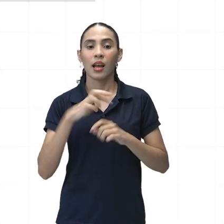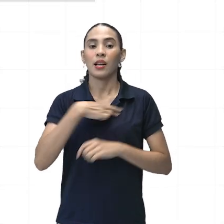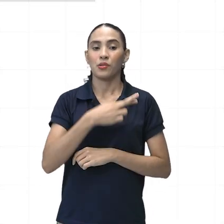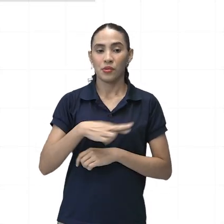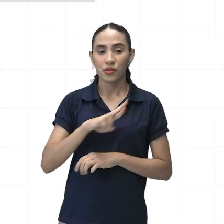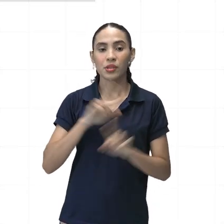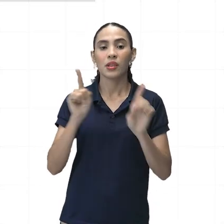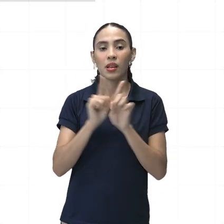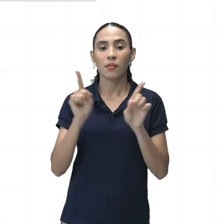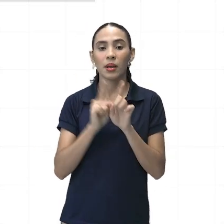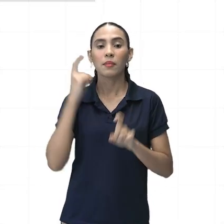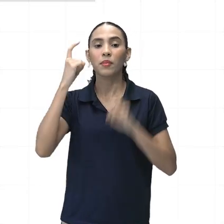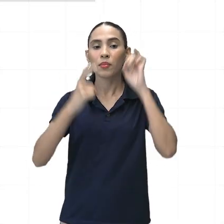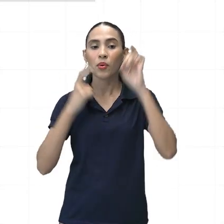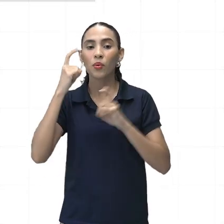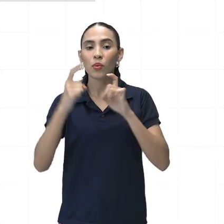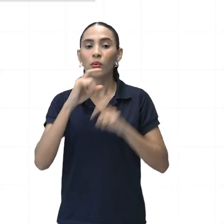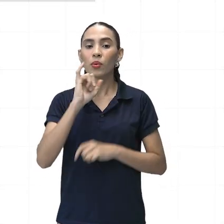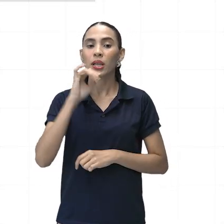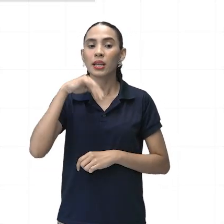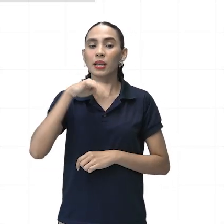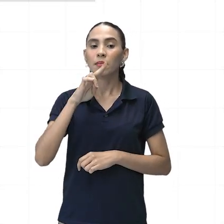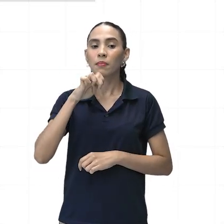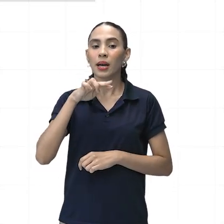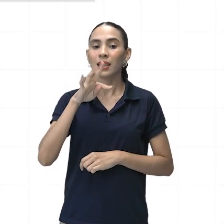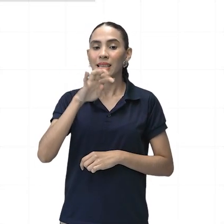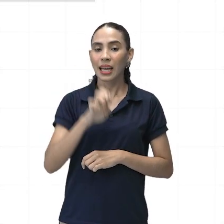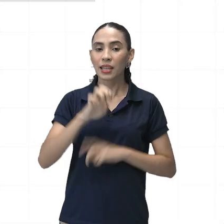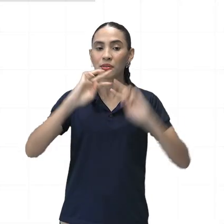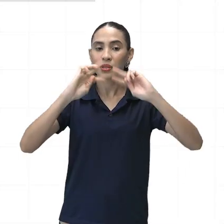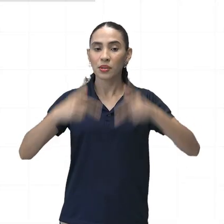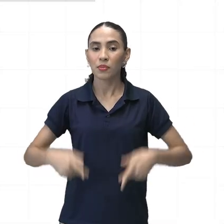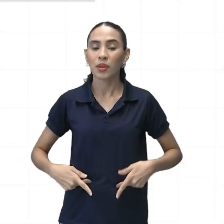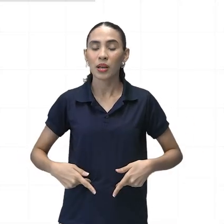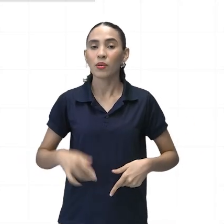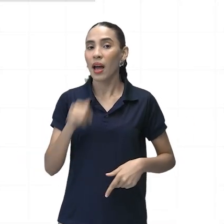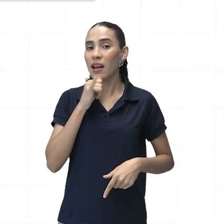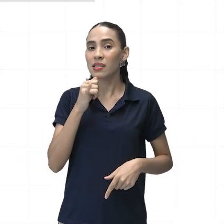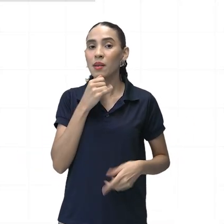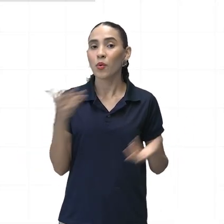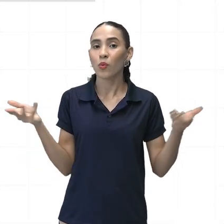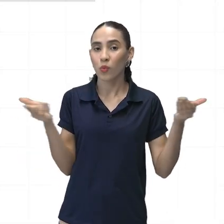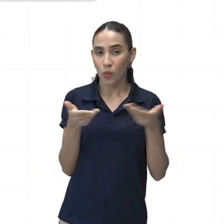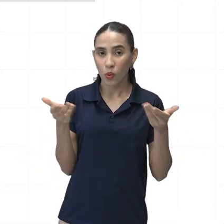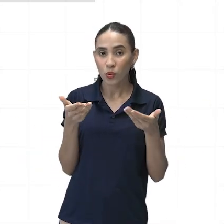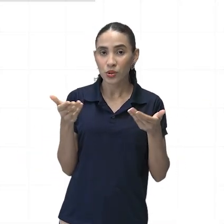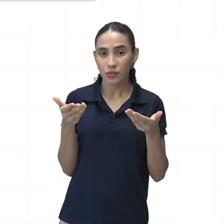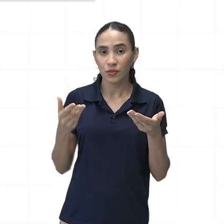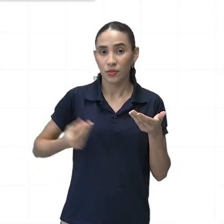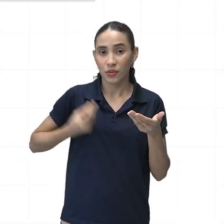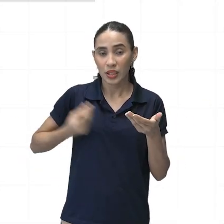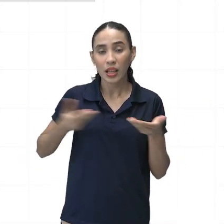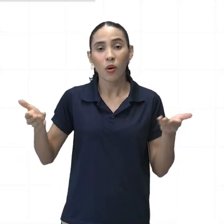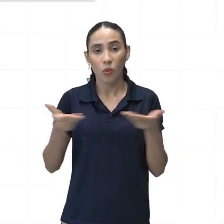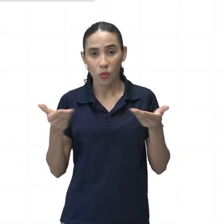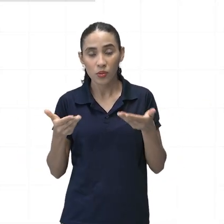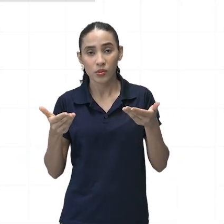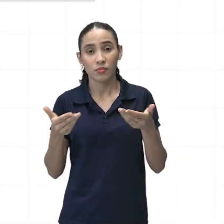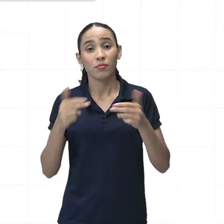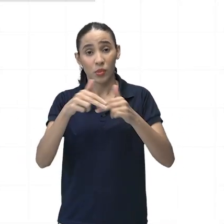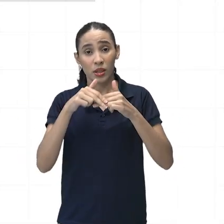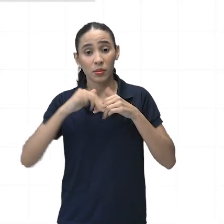se preocupam com o imanente do ser humano, com o aqui e agora, com a vida terrena. Poderíamos